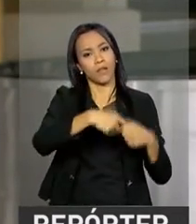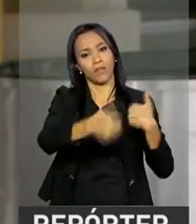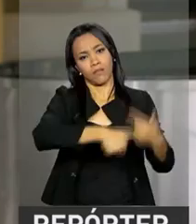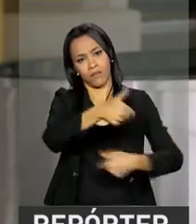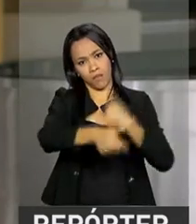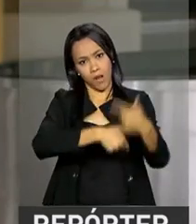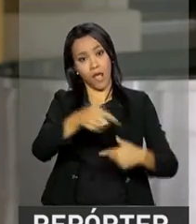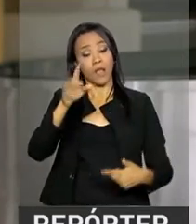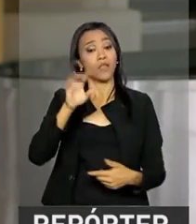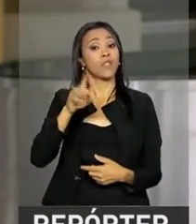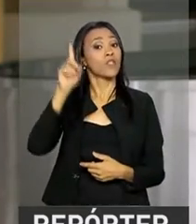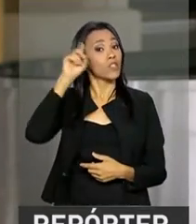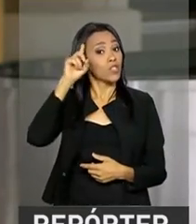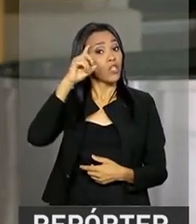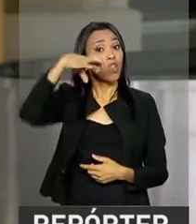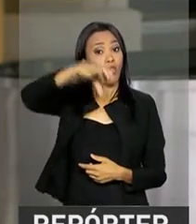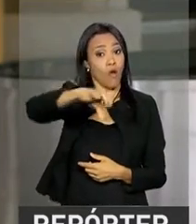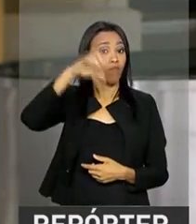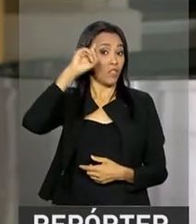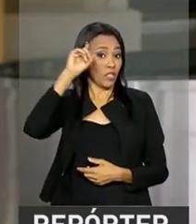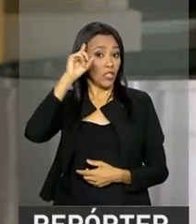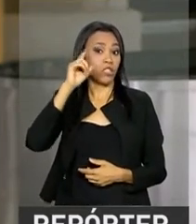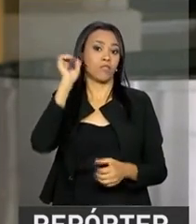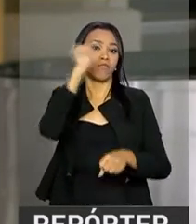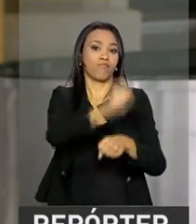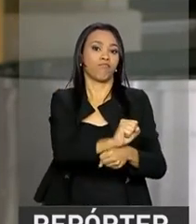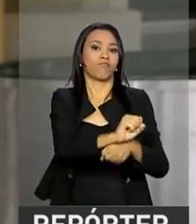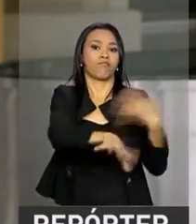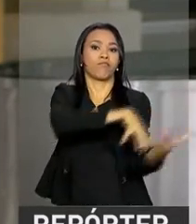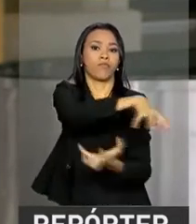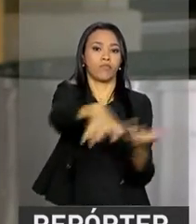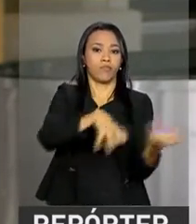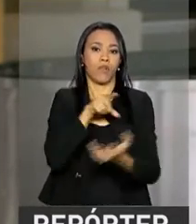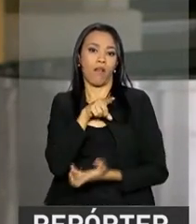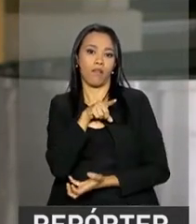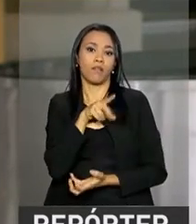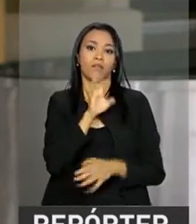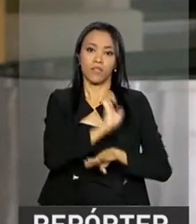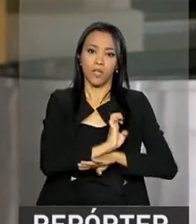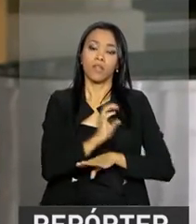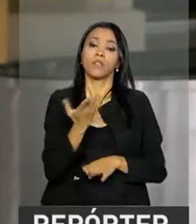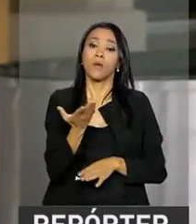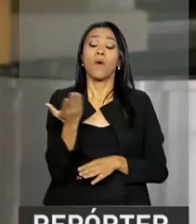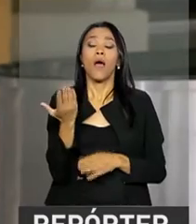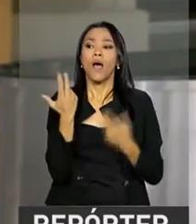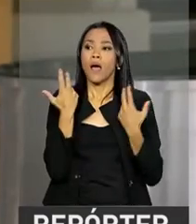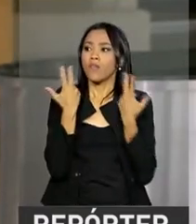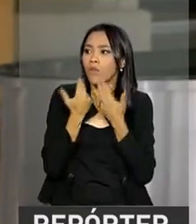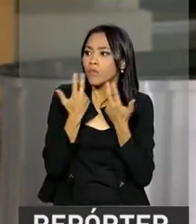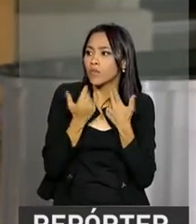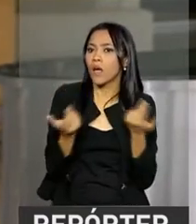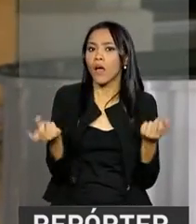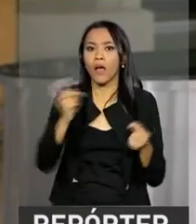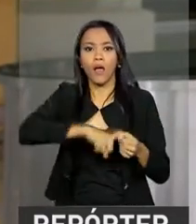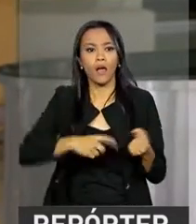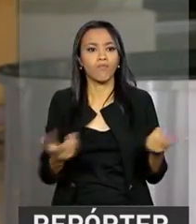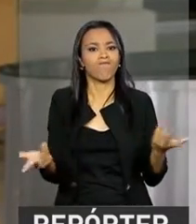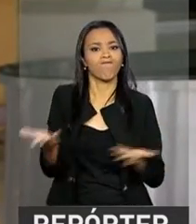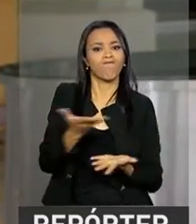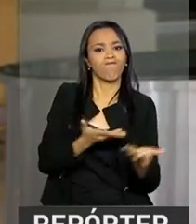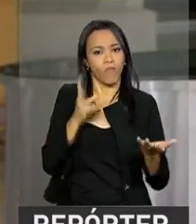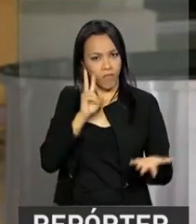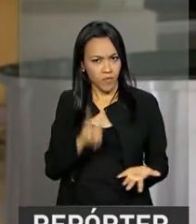nove dias de paralisação o ministro raul jungmann afirmou que a cidade começa a voltar ao normal vamos